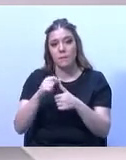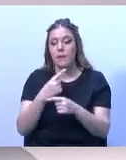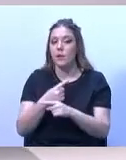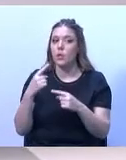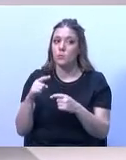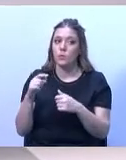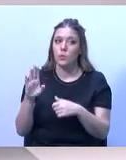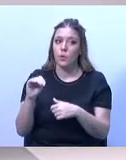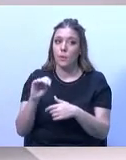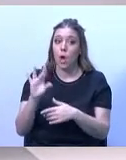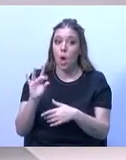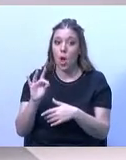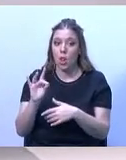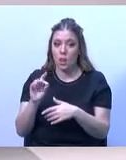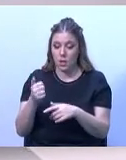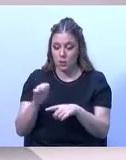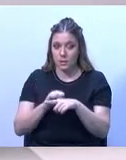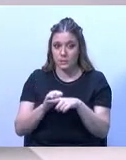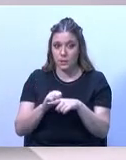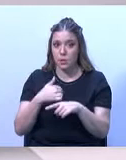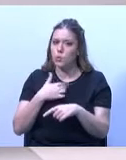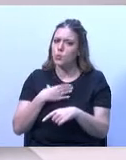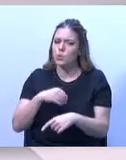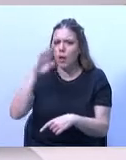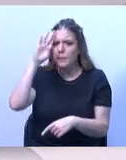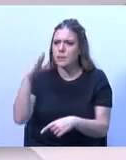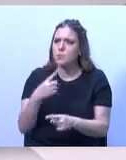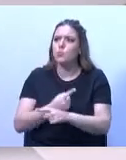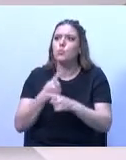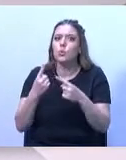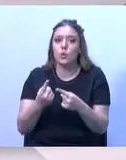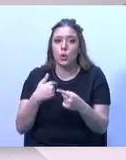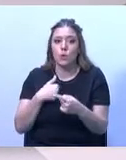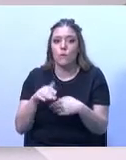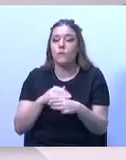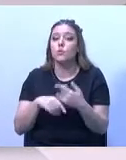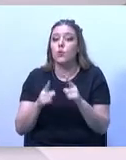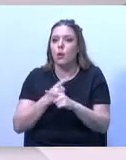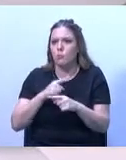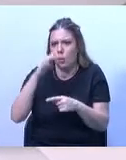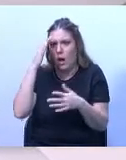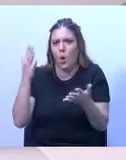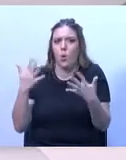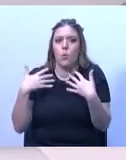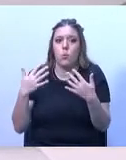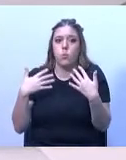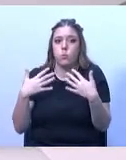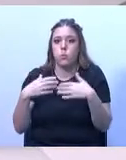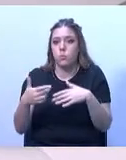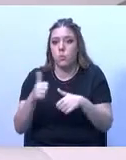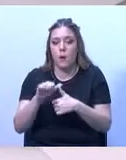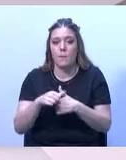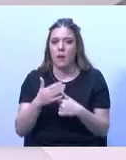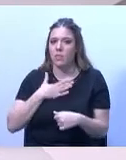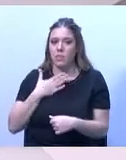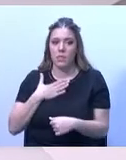ao calçado. Eu gostava de saber o que havia de fazer para não ter de andar com o calor e com meias calçadas.